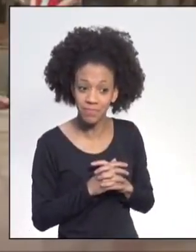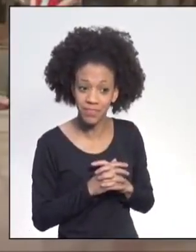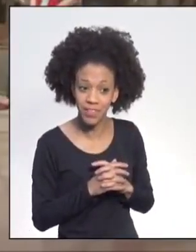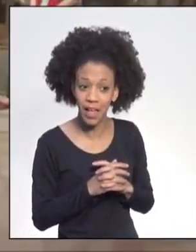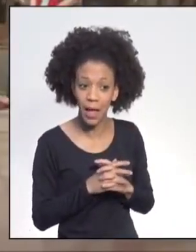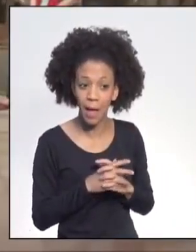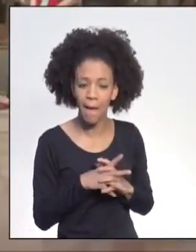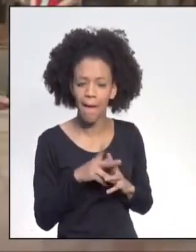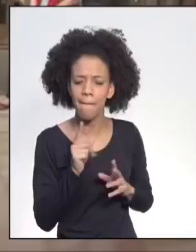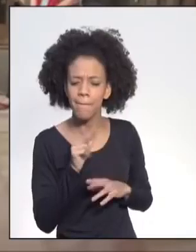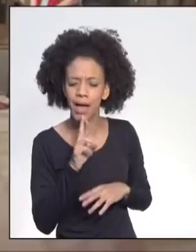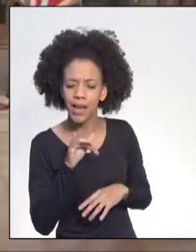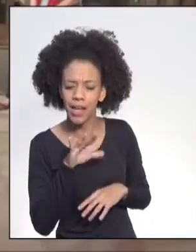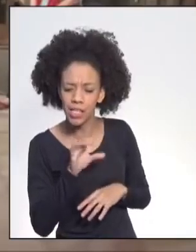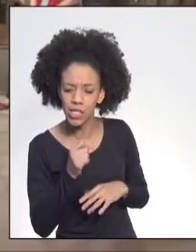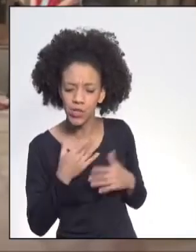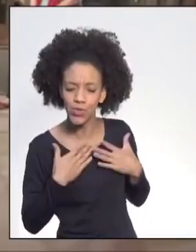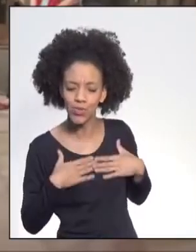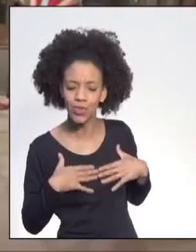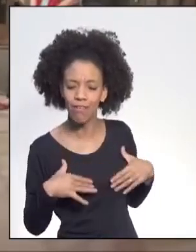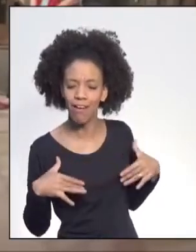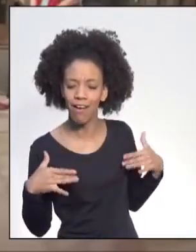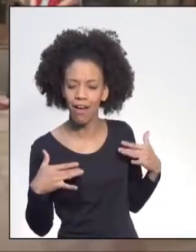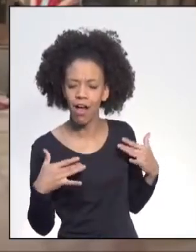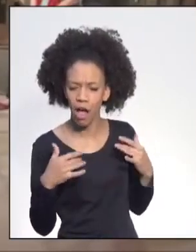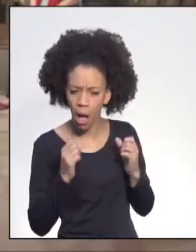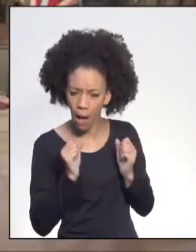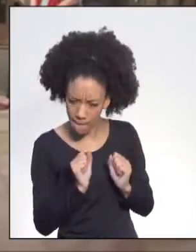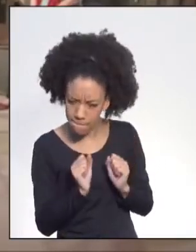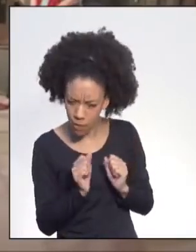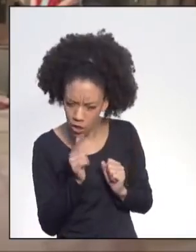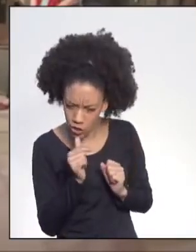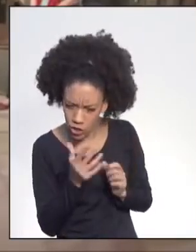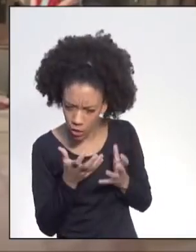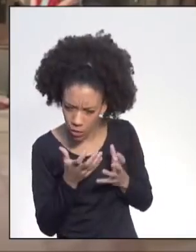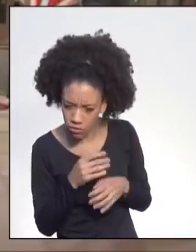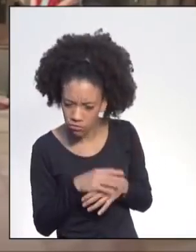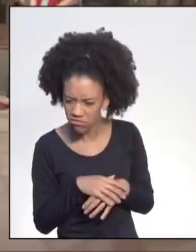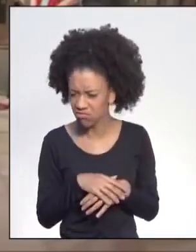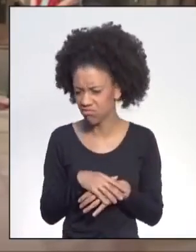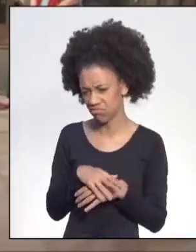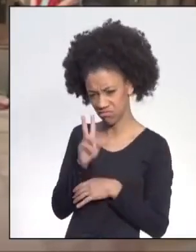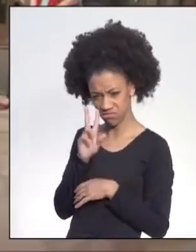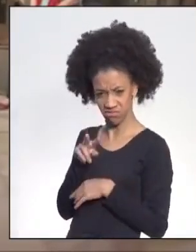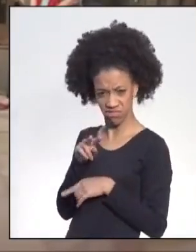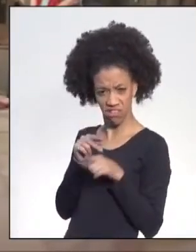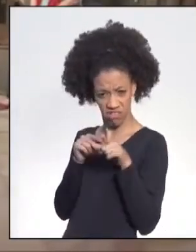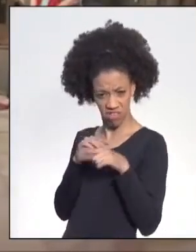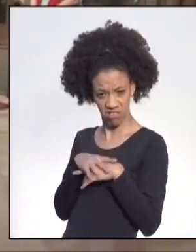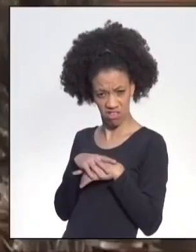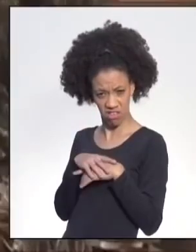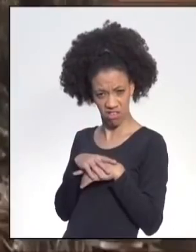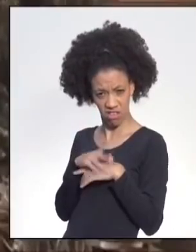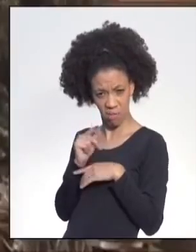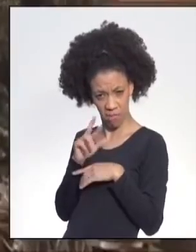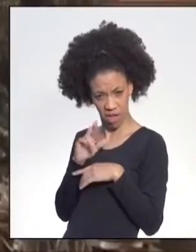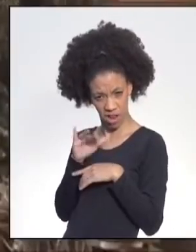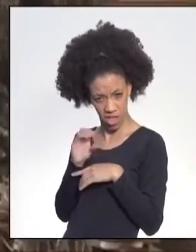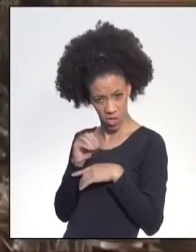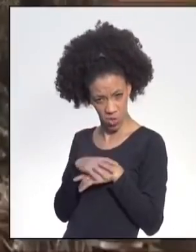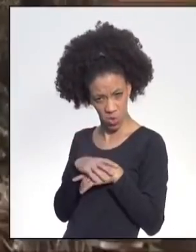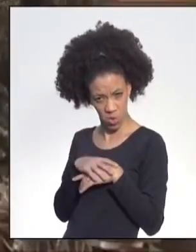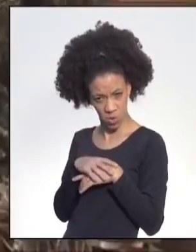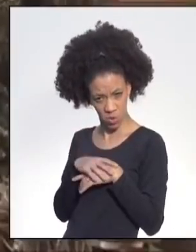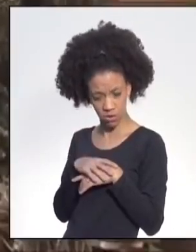sou o paraíso, você pode me dar um pouco de água para beber? Le voyageur fait, tu es le E o paradis? viajante falou: você é o paraíso? Le paradis? O paraíso? Mon eau n'est pas fait